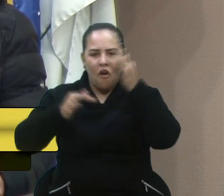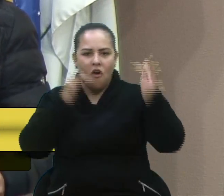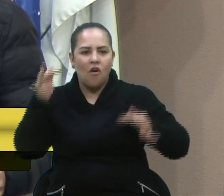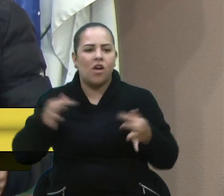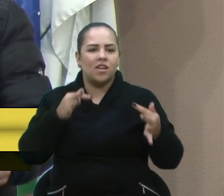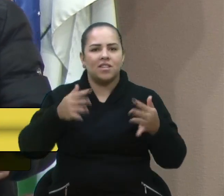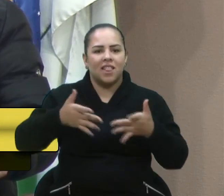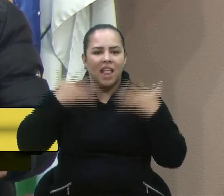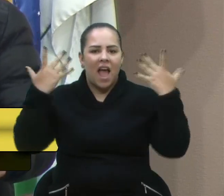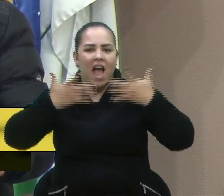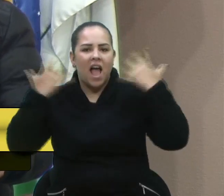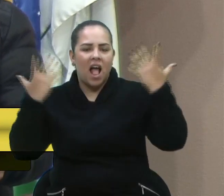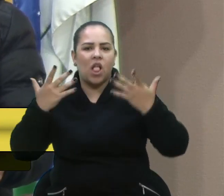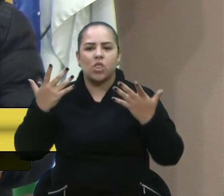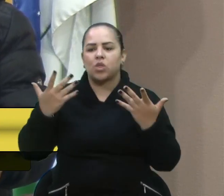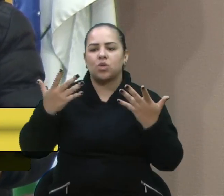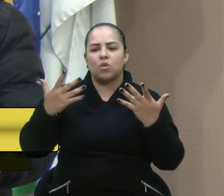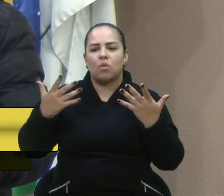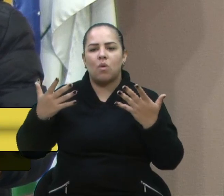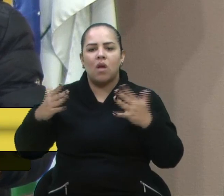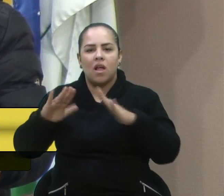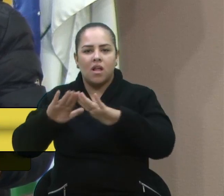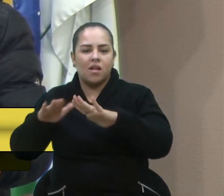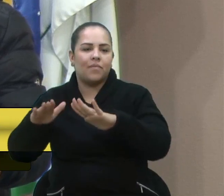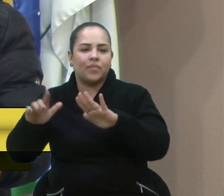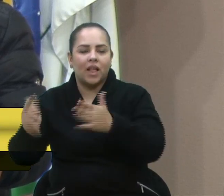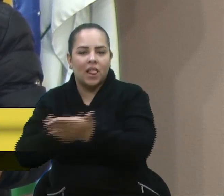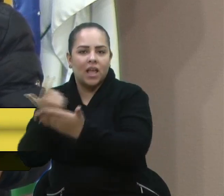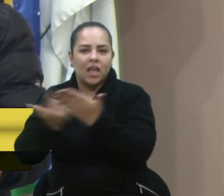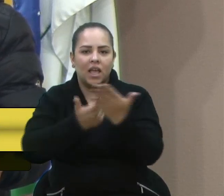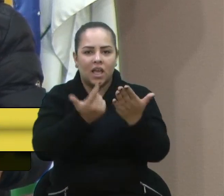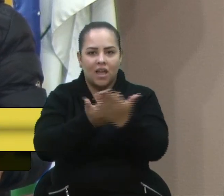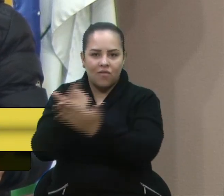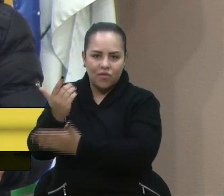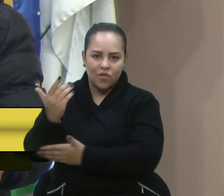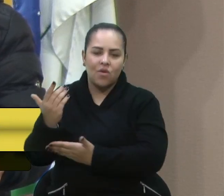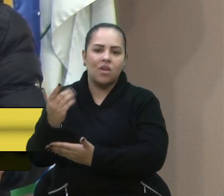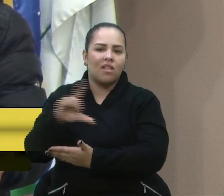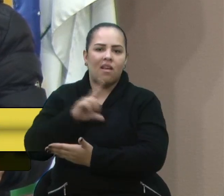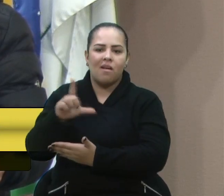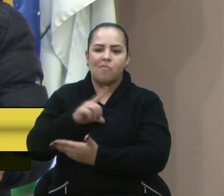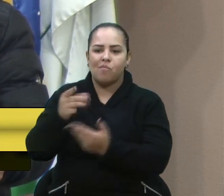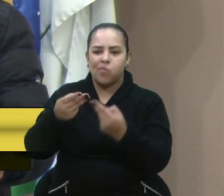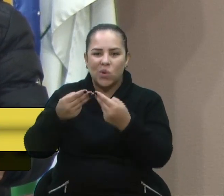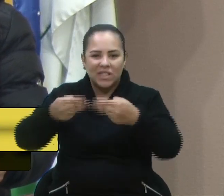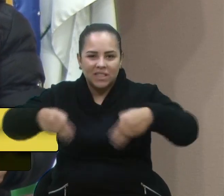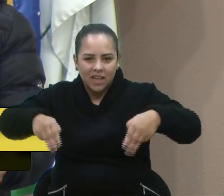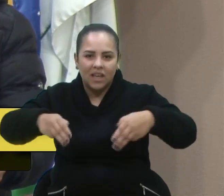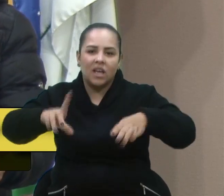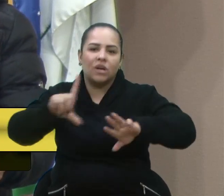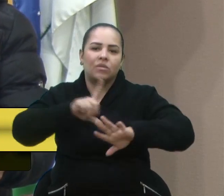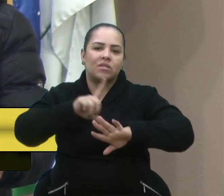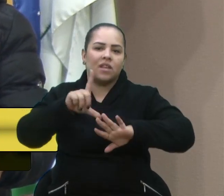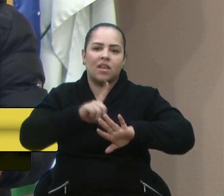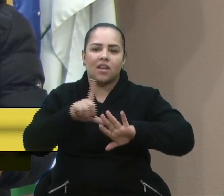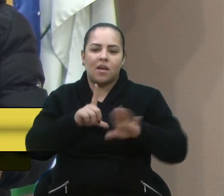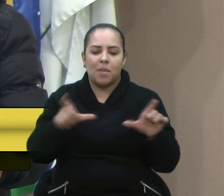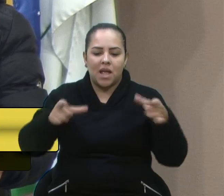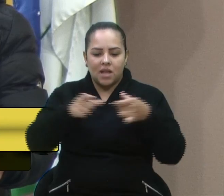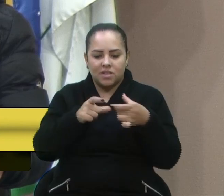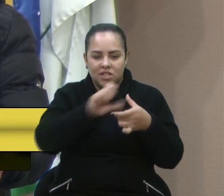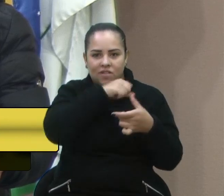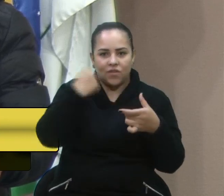Teatro, Livraria, Loja de Artesanato com identidade local e regional, Museu e Espaço de Memória, Micro Cervejaria, Oficina e Escola